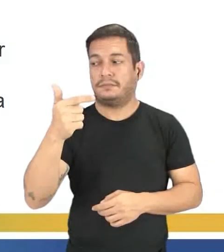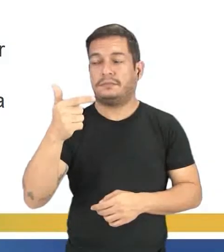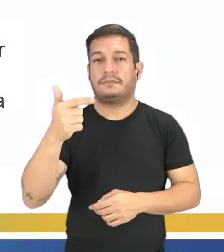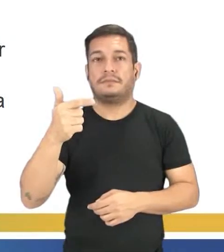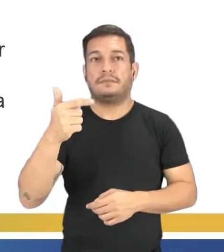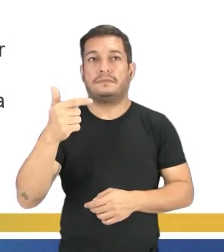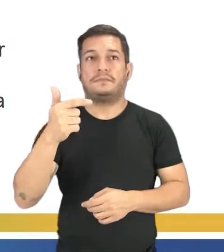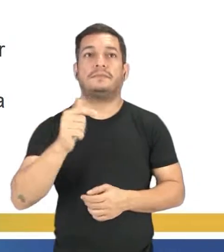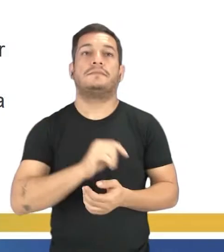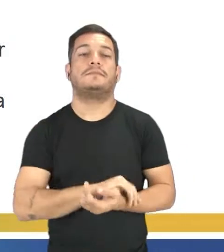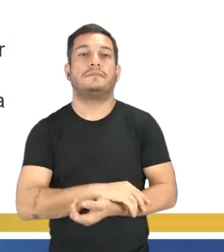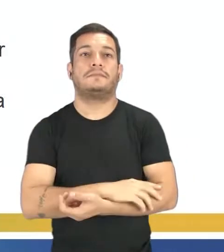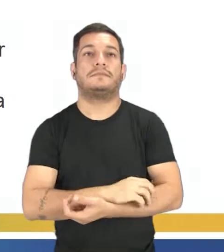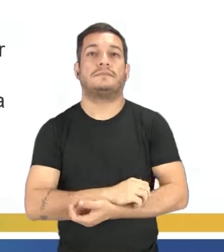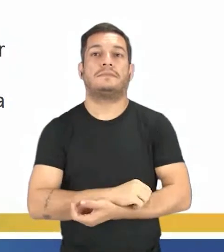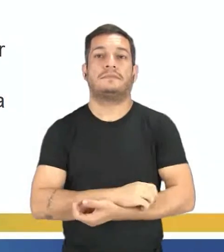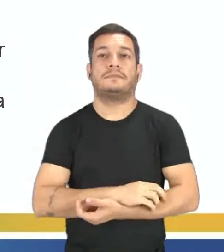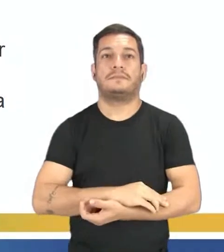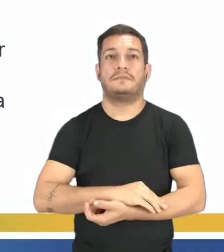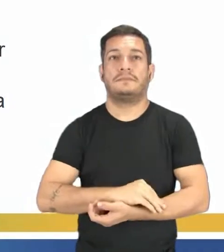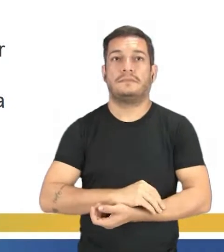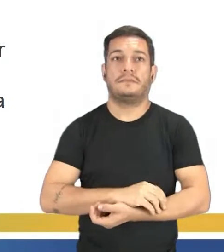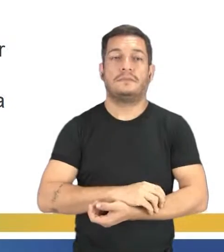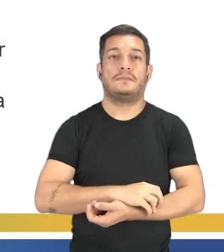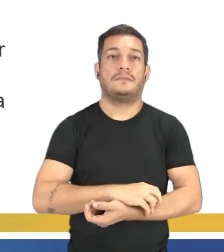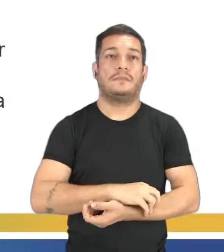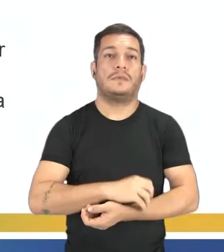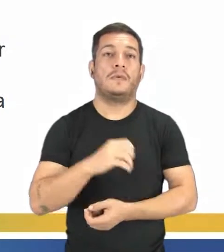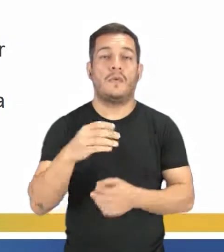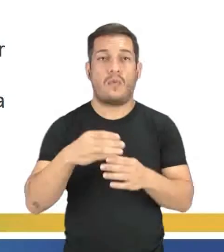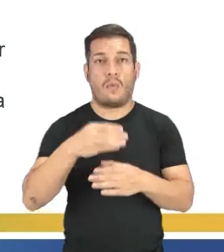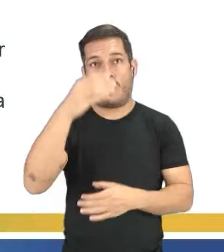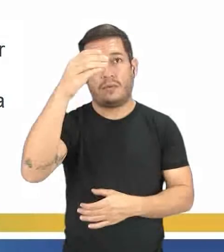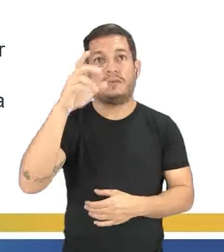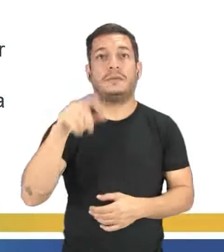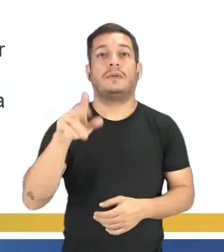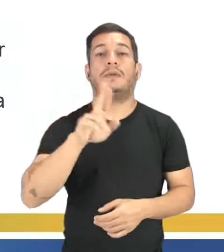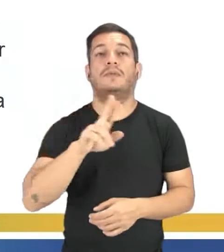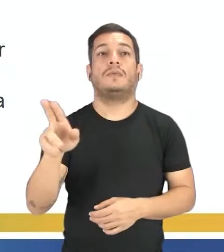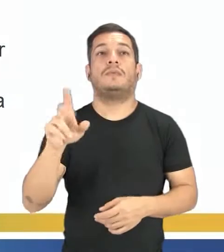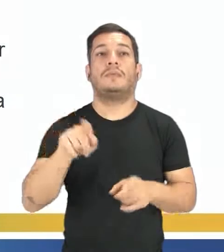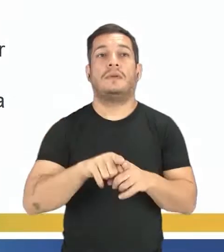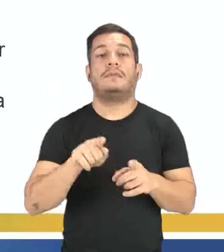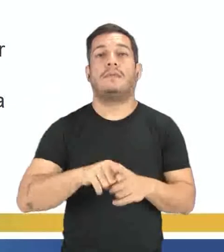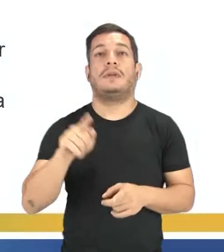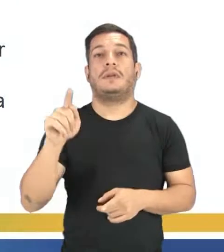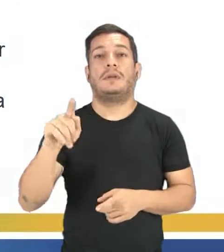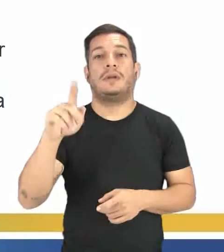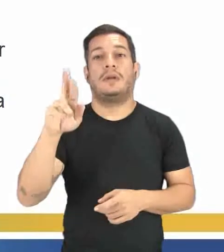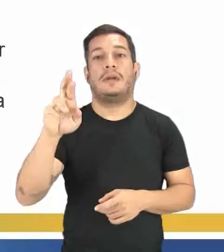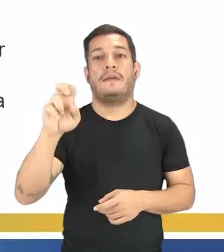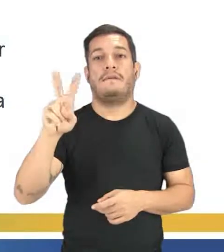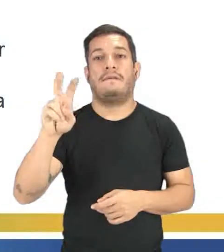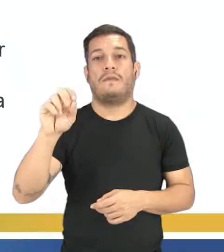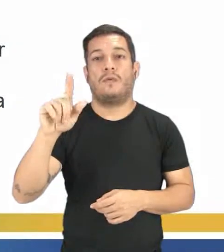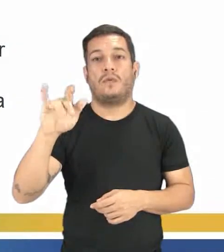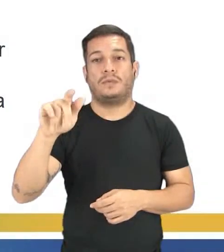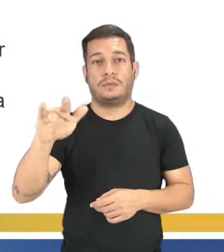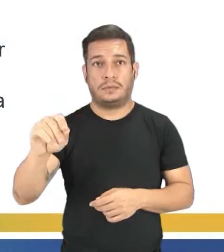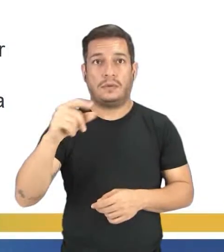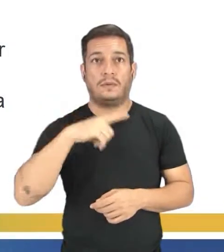mais R ao quadrado. O cone reto é também chamado de cone de revolução, obtido